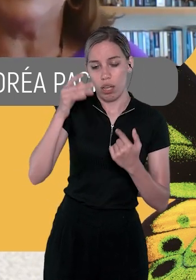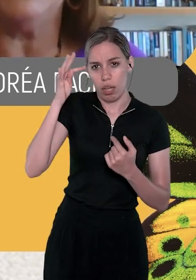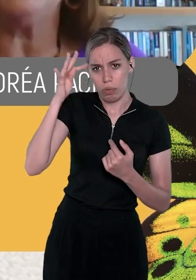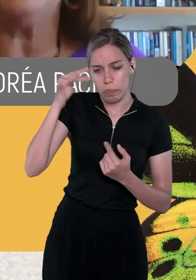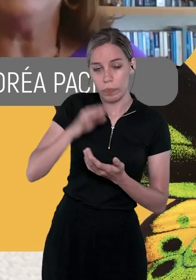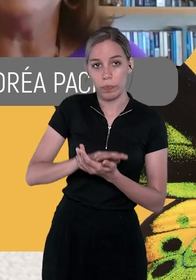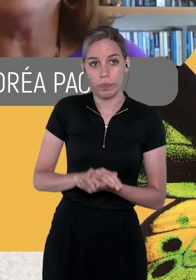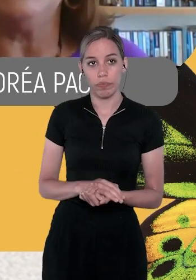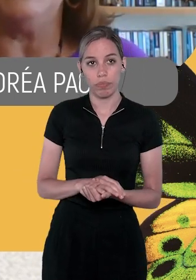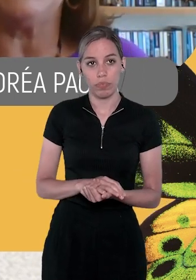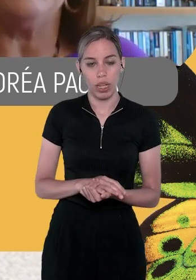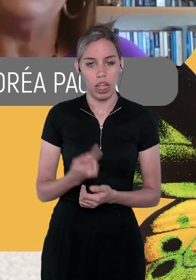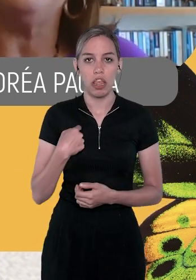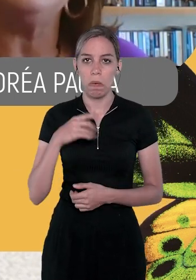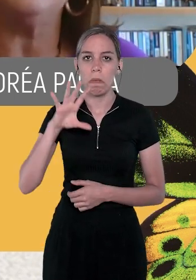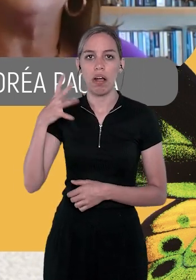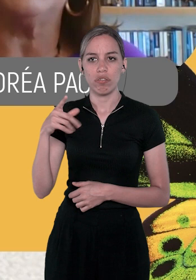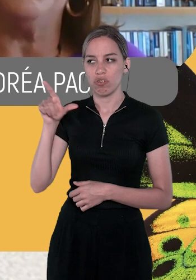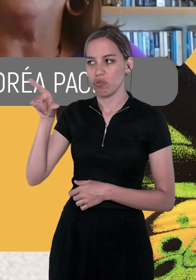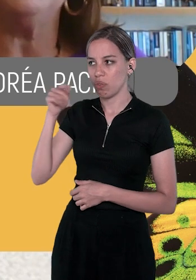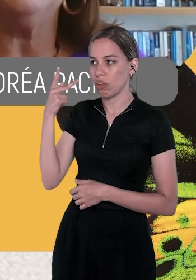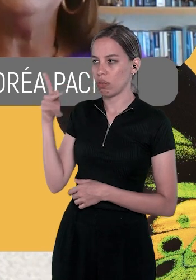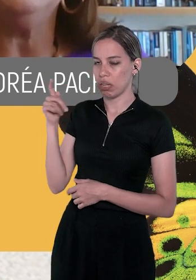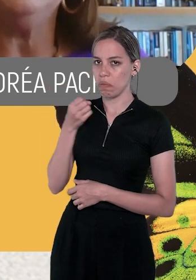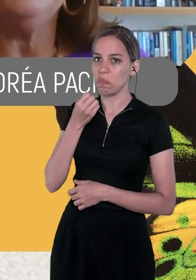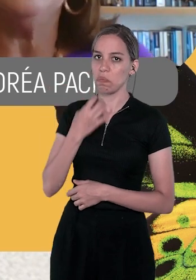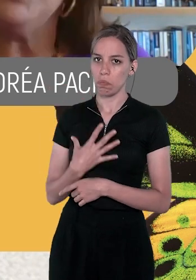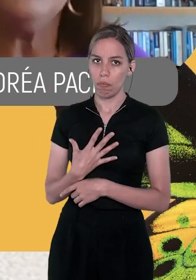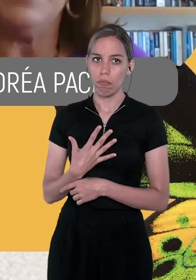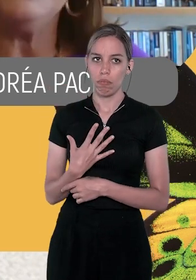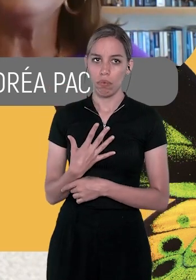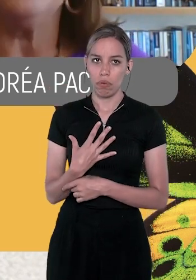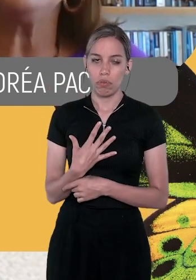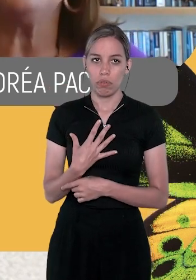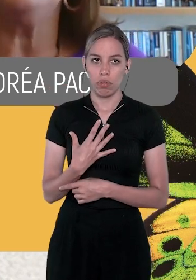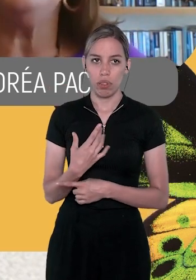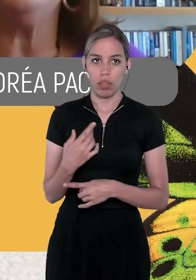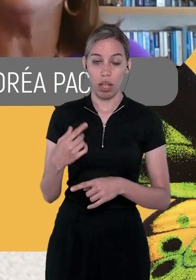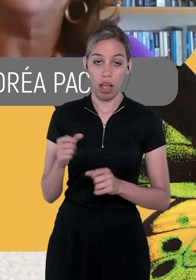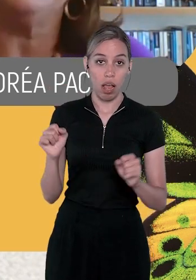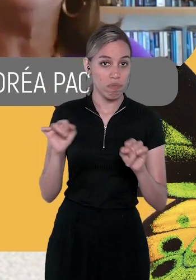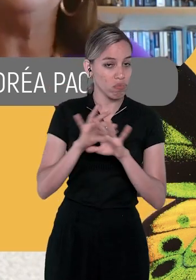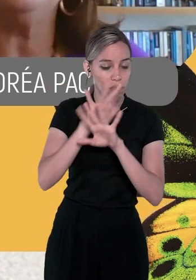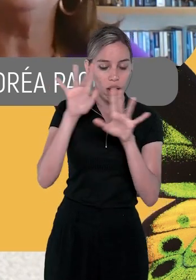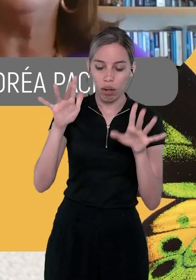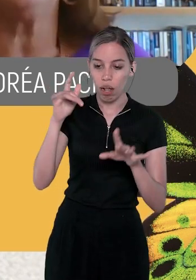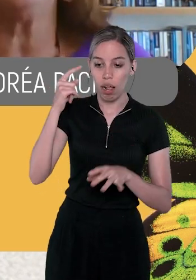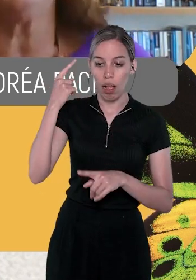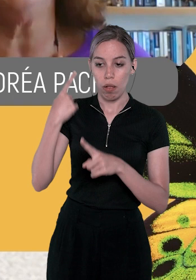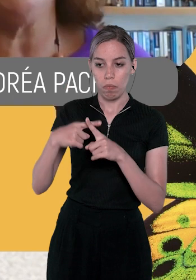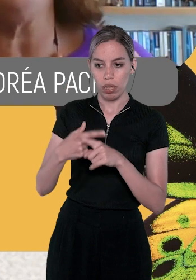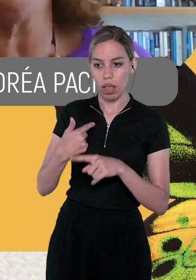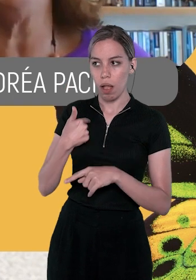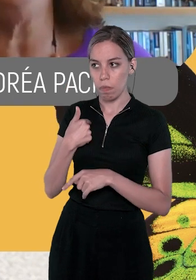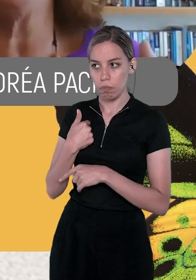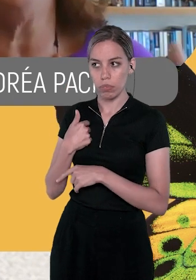do Sérgio em trabalhar com esse contraponto, e fica muito clara que é uma escolha, que é também o meu lugar. Eu estou